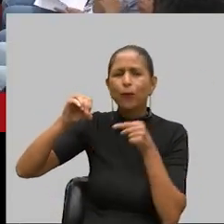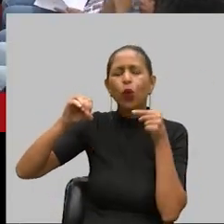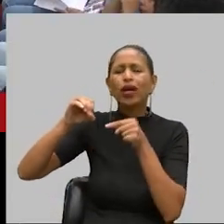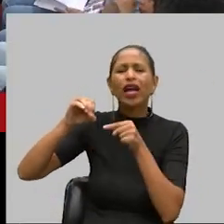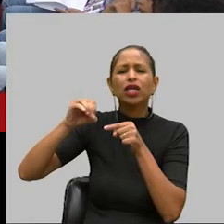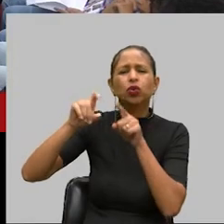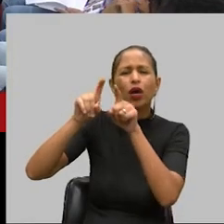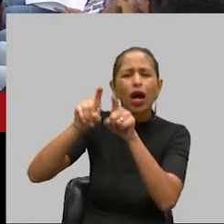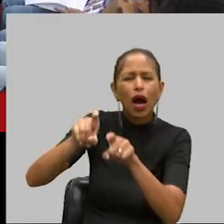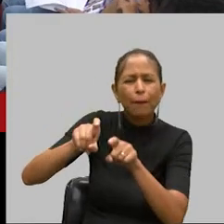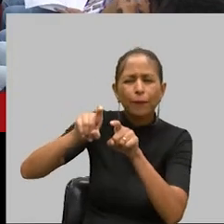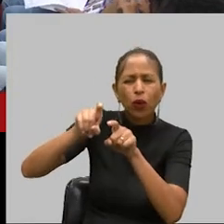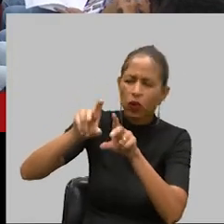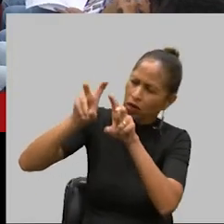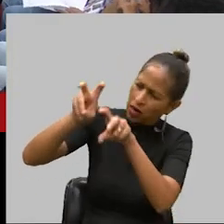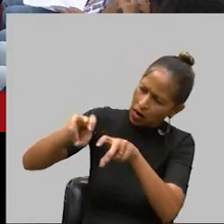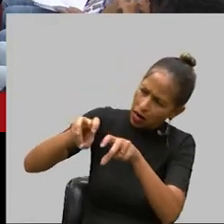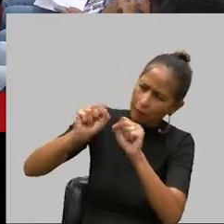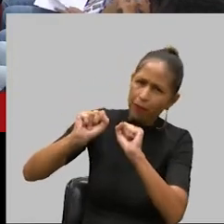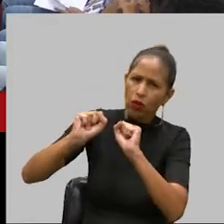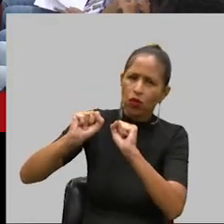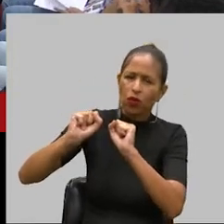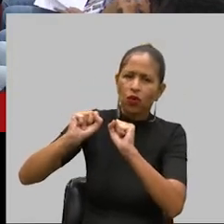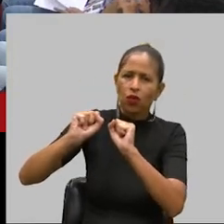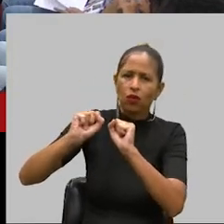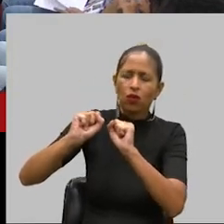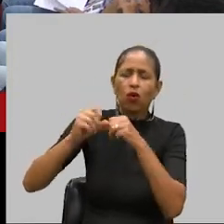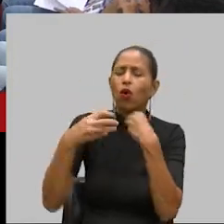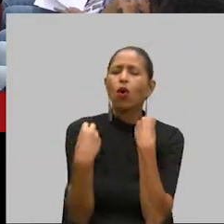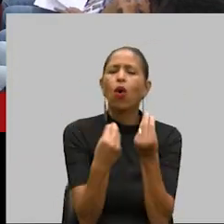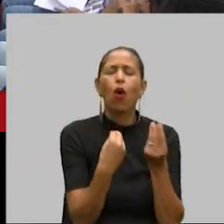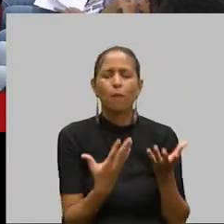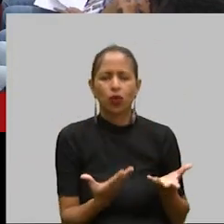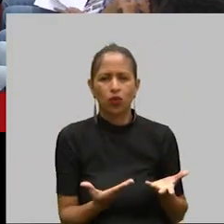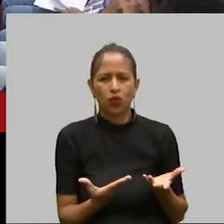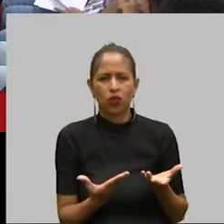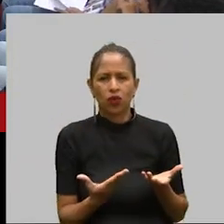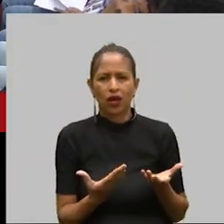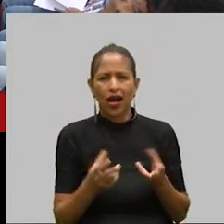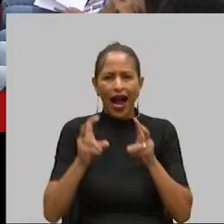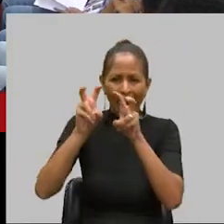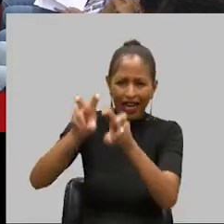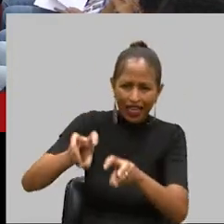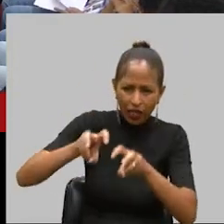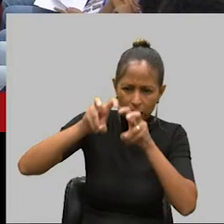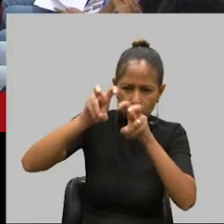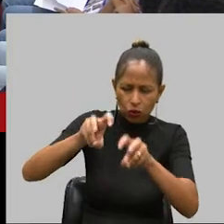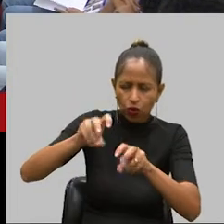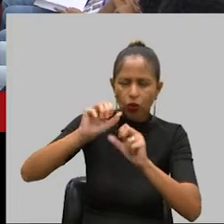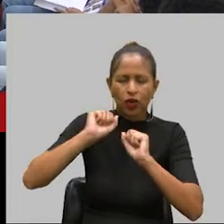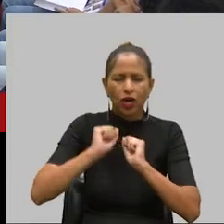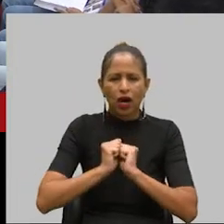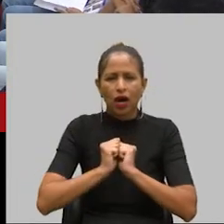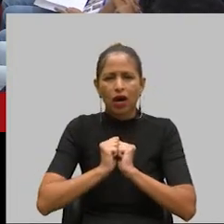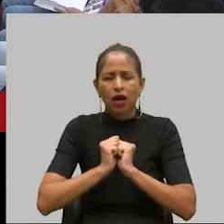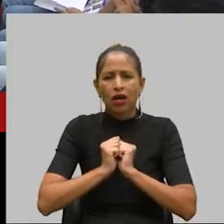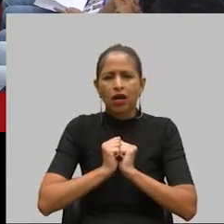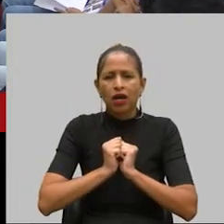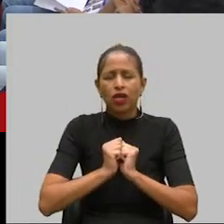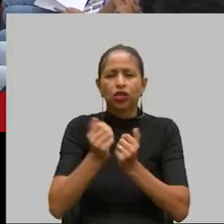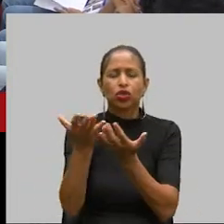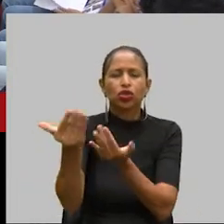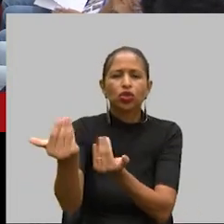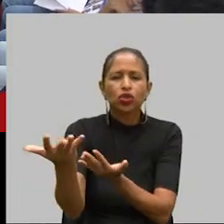Educação do campo é um campo da reforma agrária é o campo da Agricultura camponesa é o campo das dos